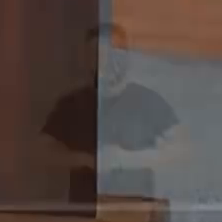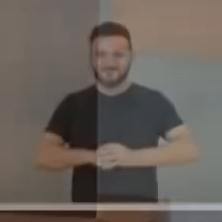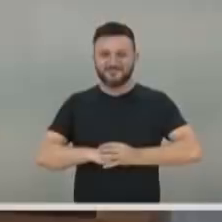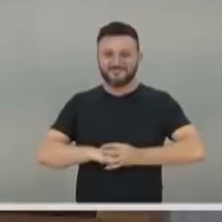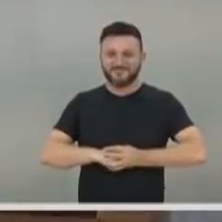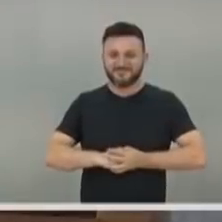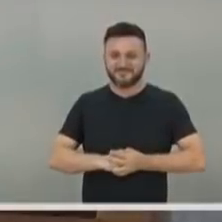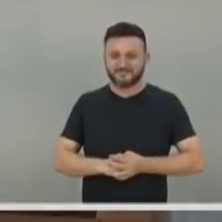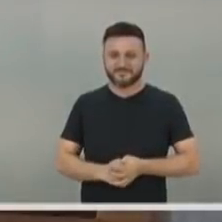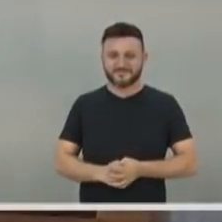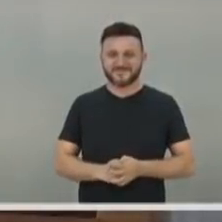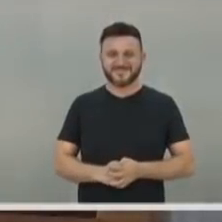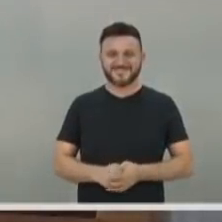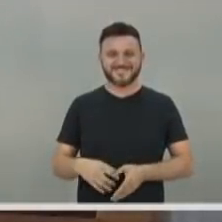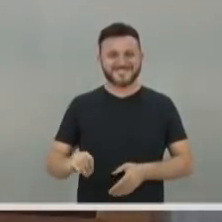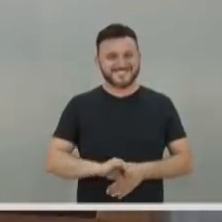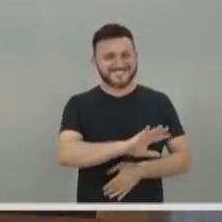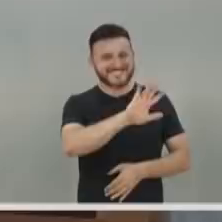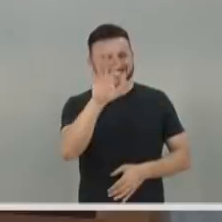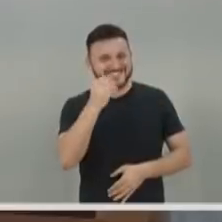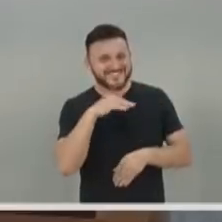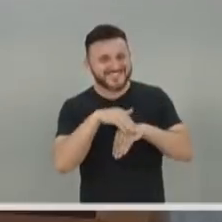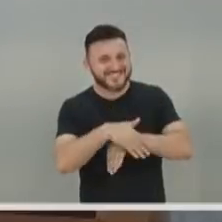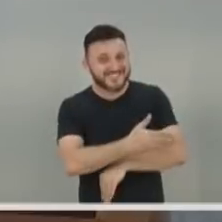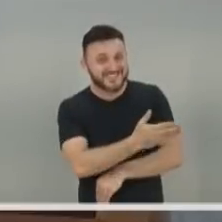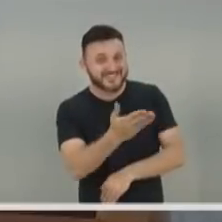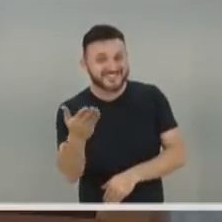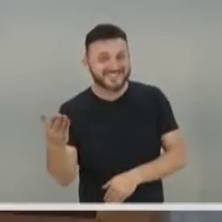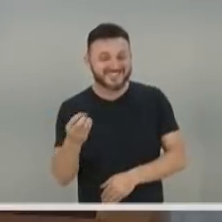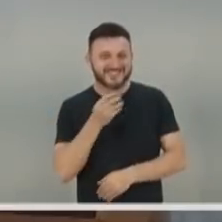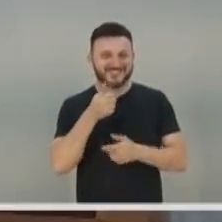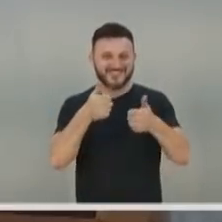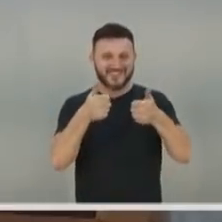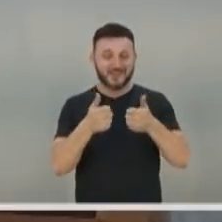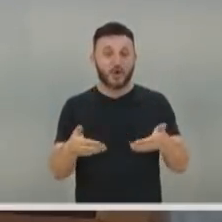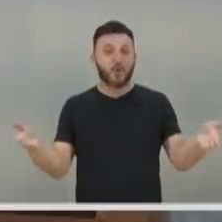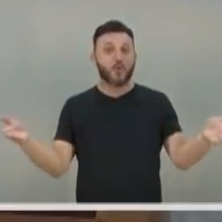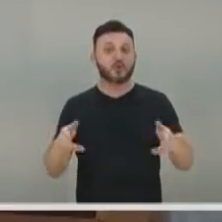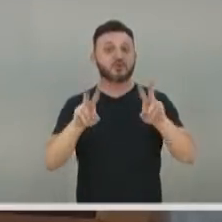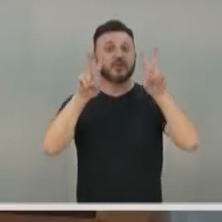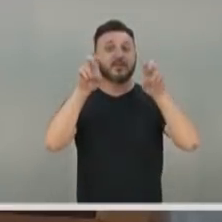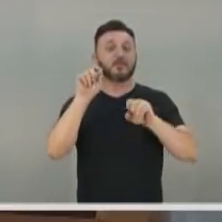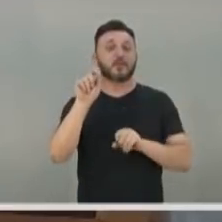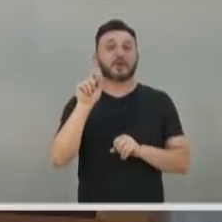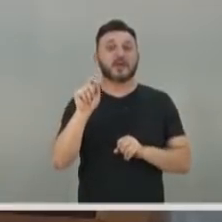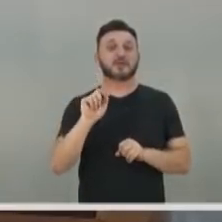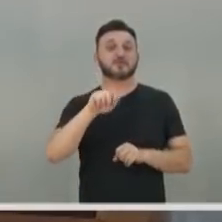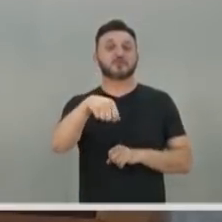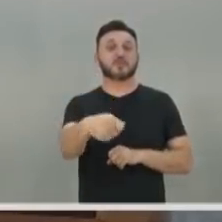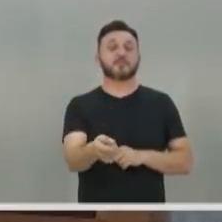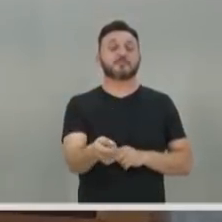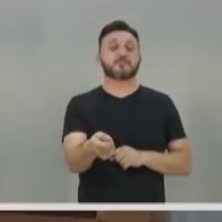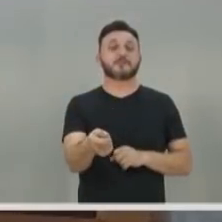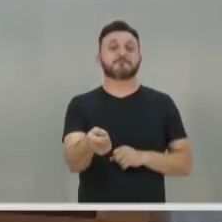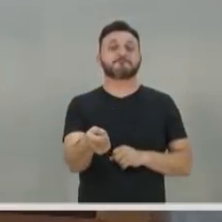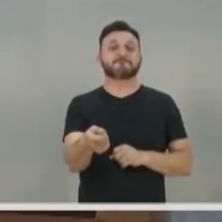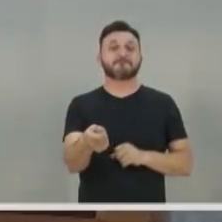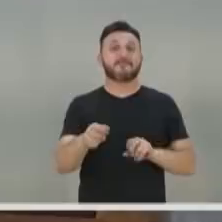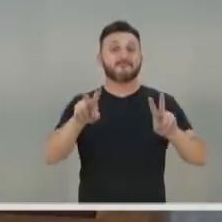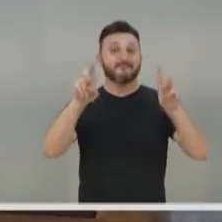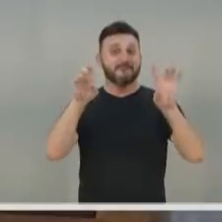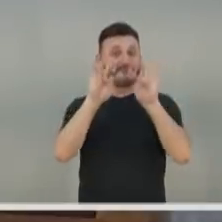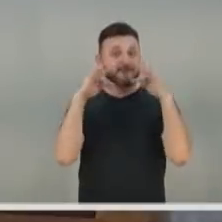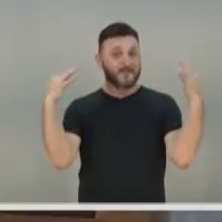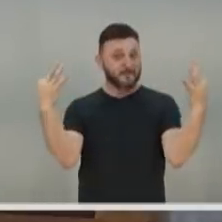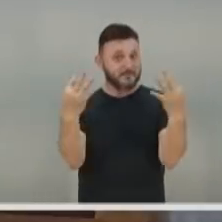ano do laicato. Na festa de Cristo Rei do ano passado, este ano todo, o restinho do ano passado e este ano,